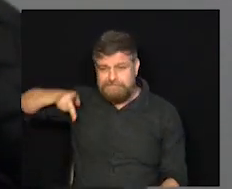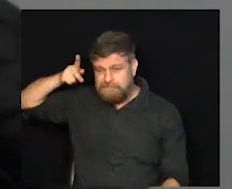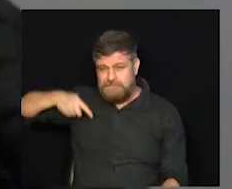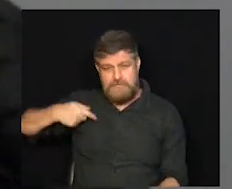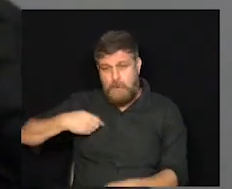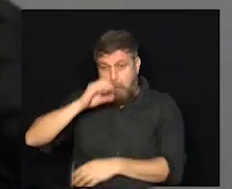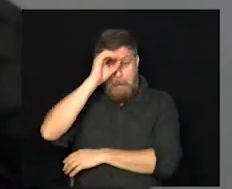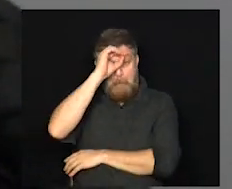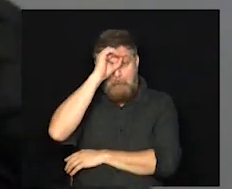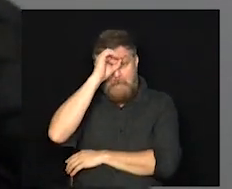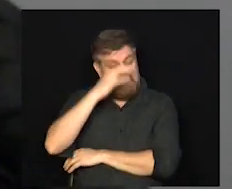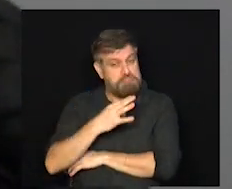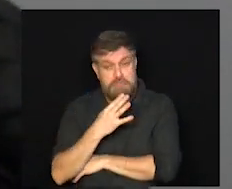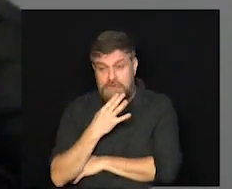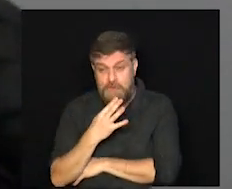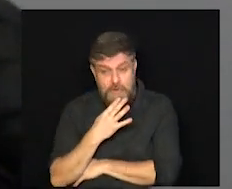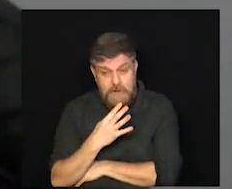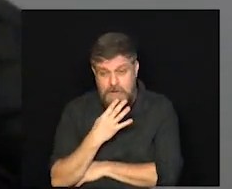pública,